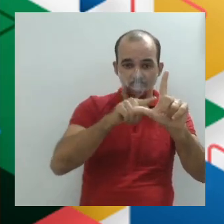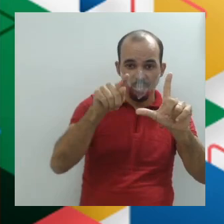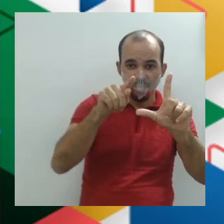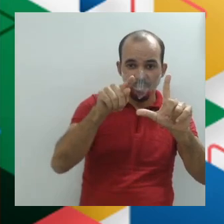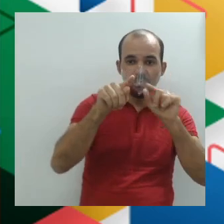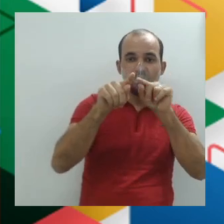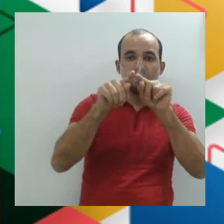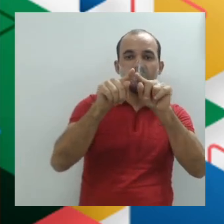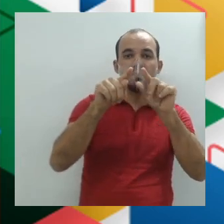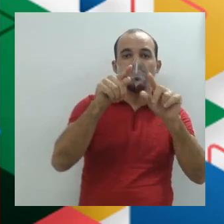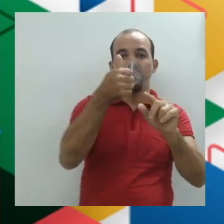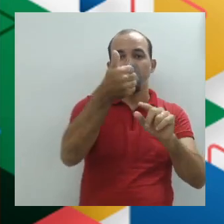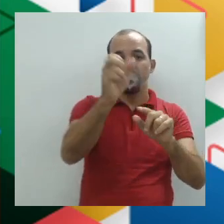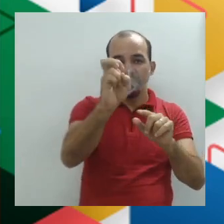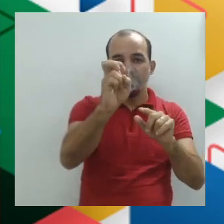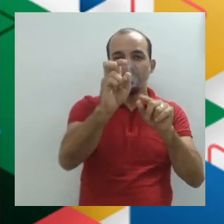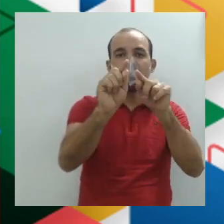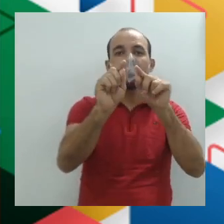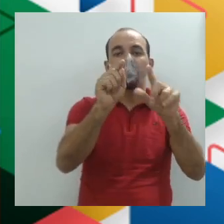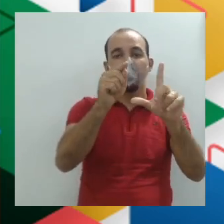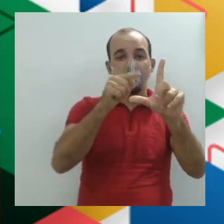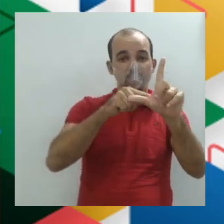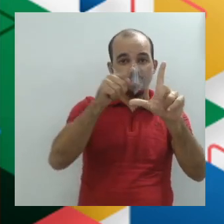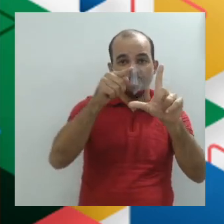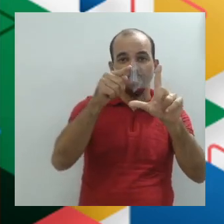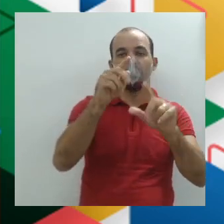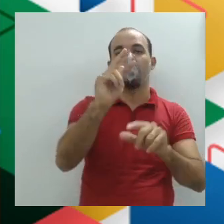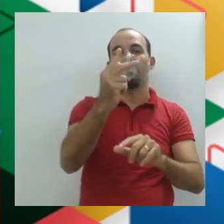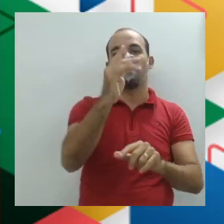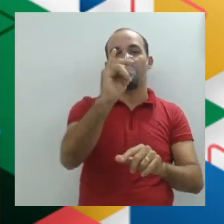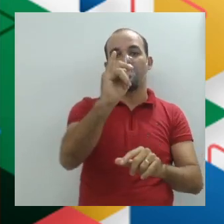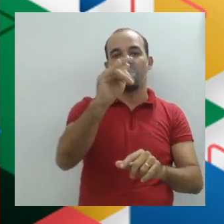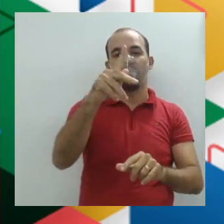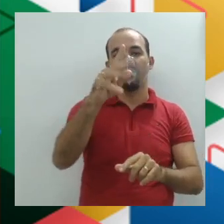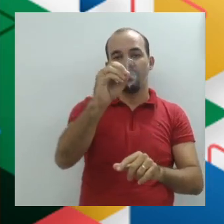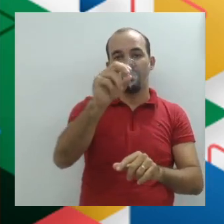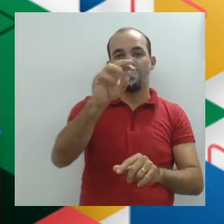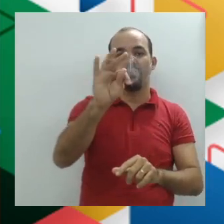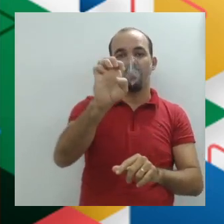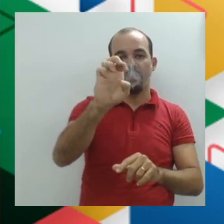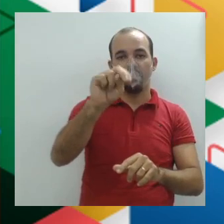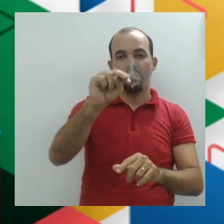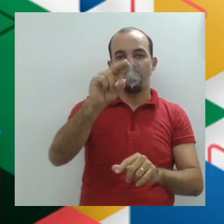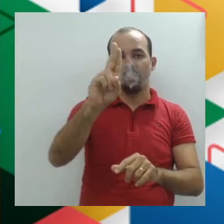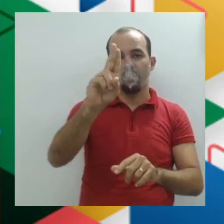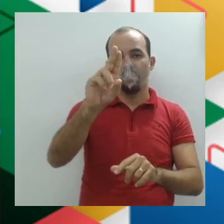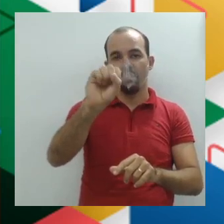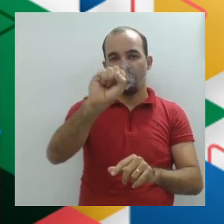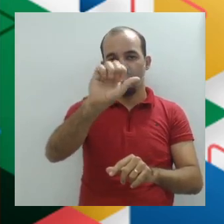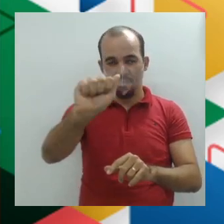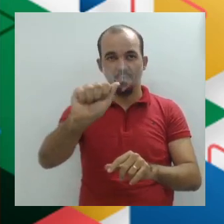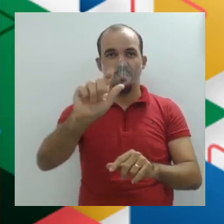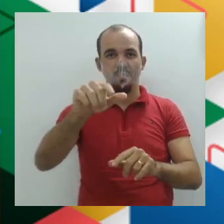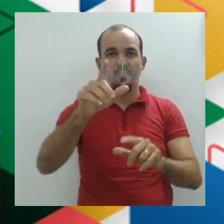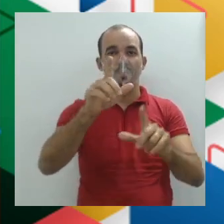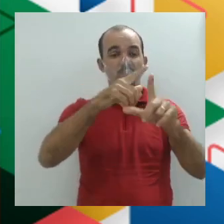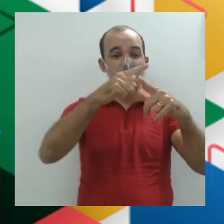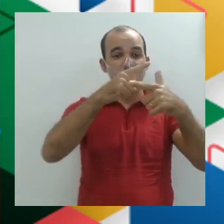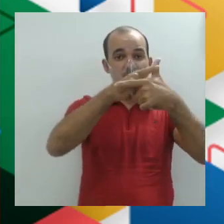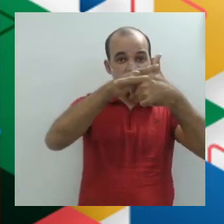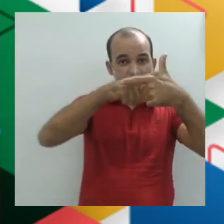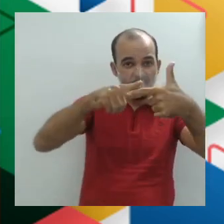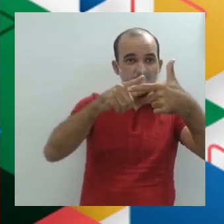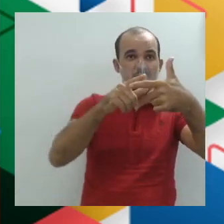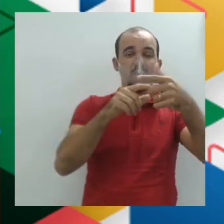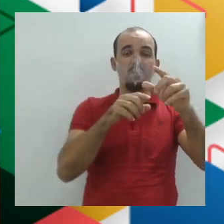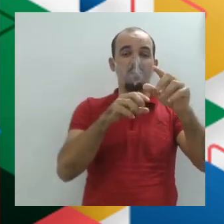aí no gabarito. É porque você precisa simplificar. E para simplificar aqui essa fração, você vai encontrar um fator comum que divida